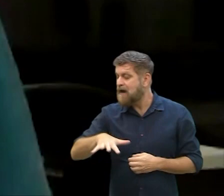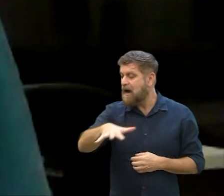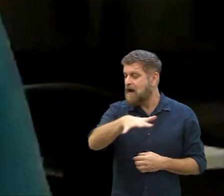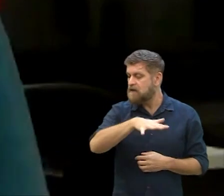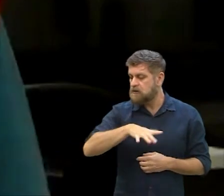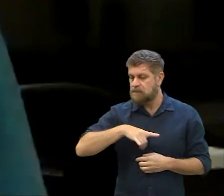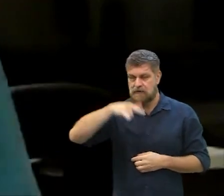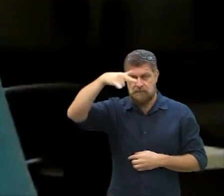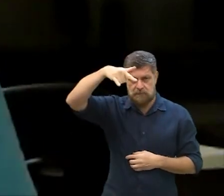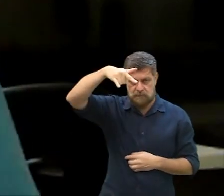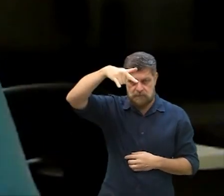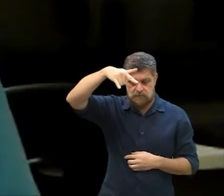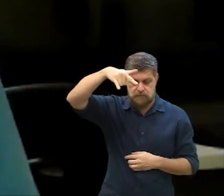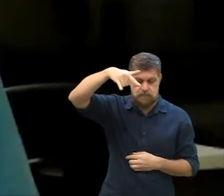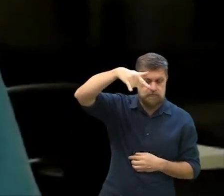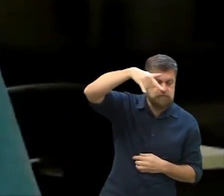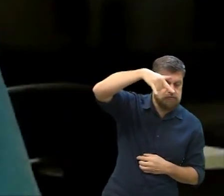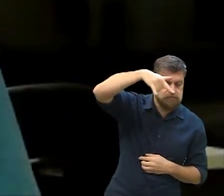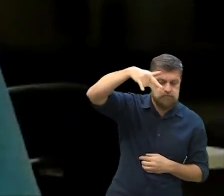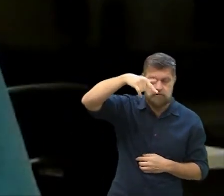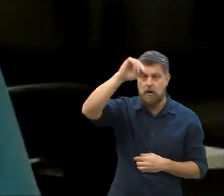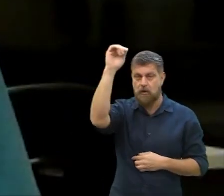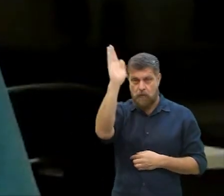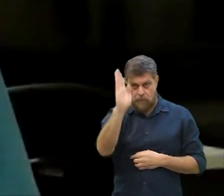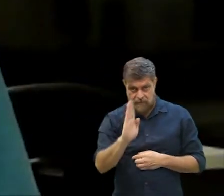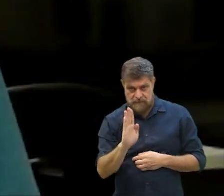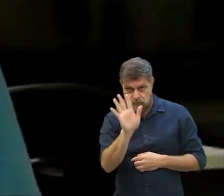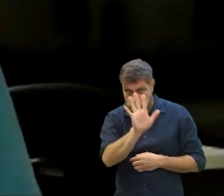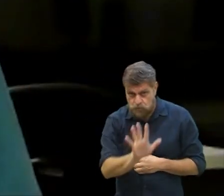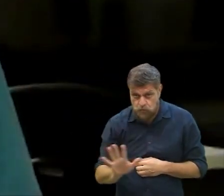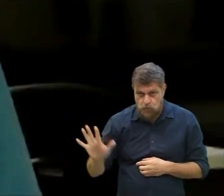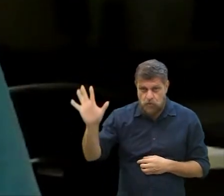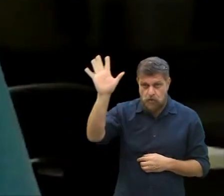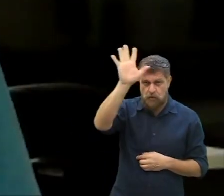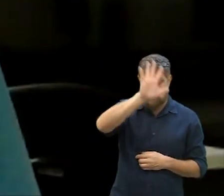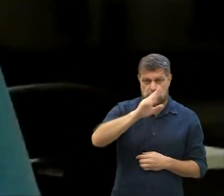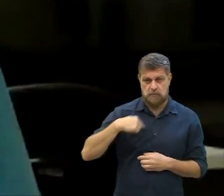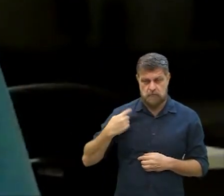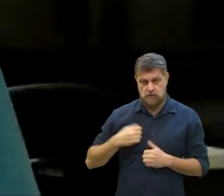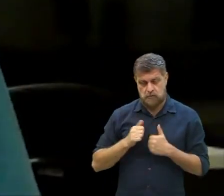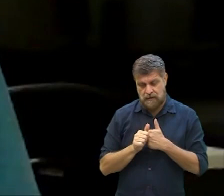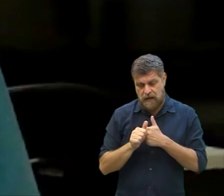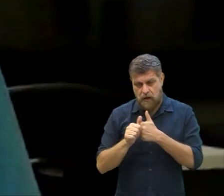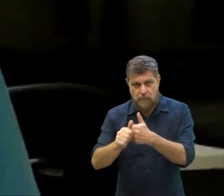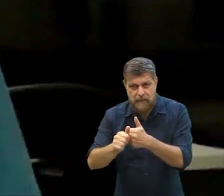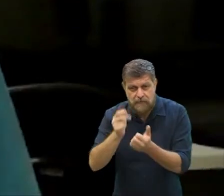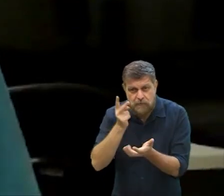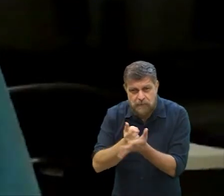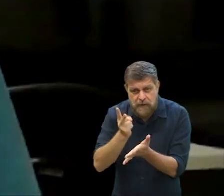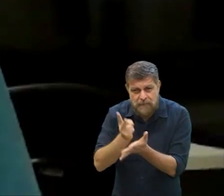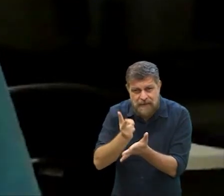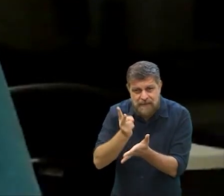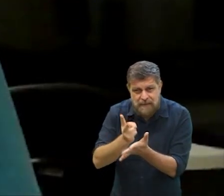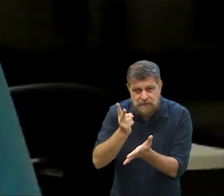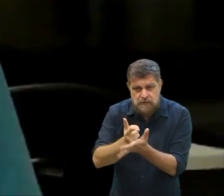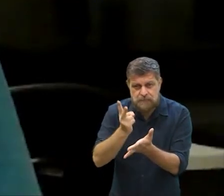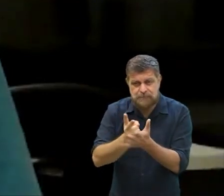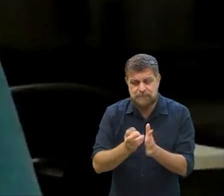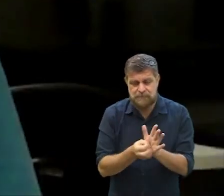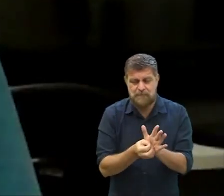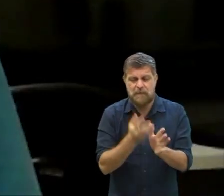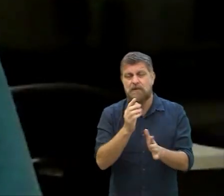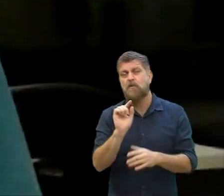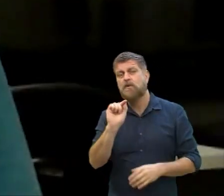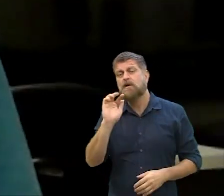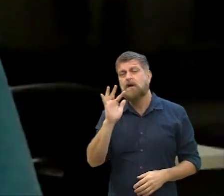nossa região, para o Brasil inteiro, e nós acompanhamos isso de forma permanente. O que